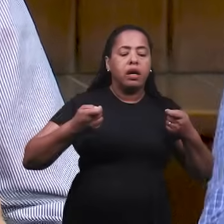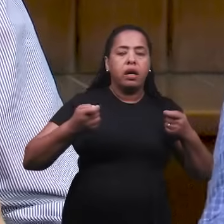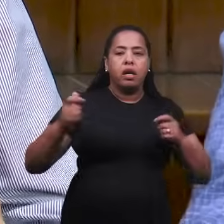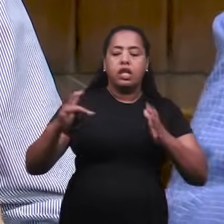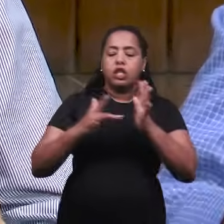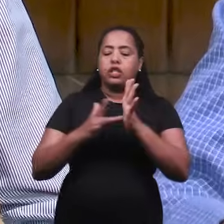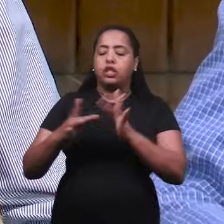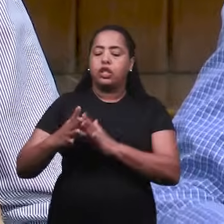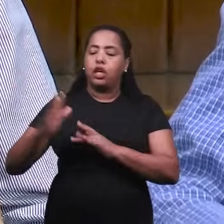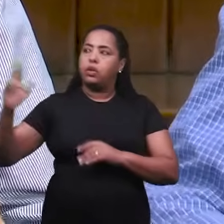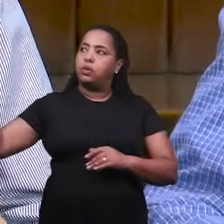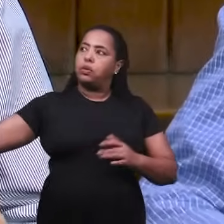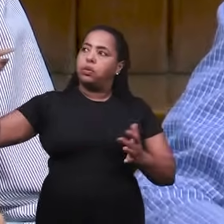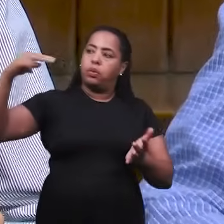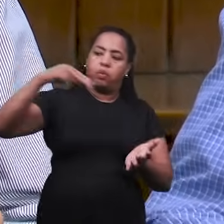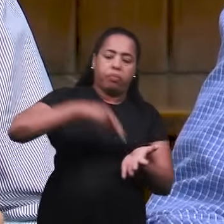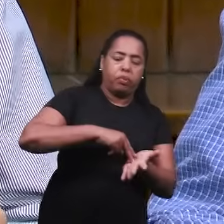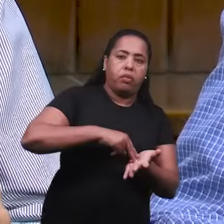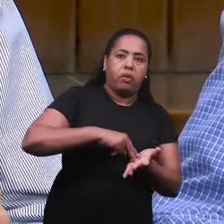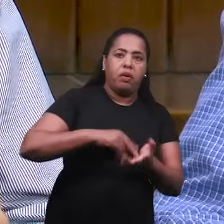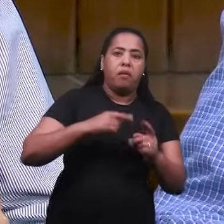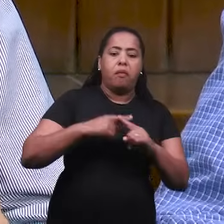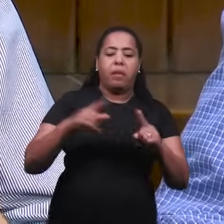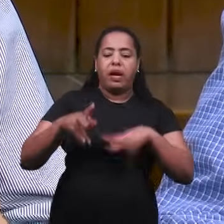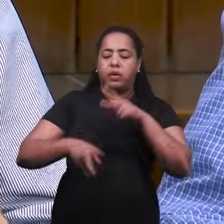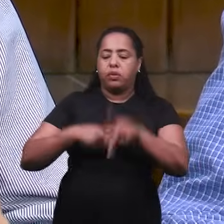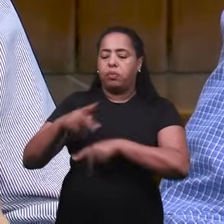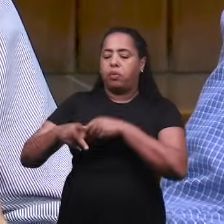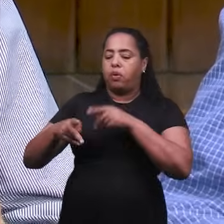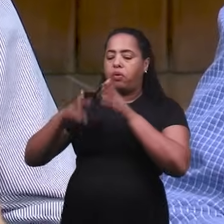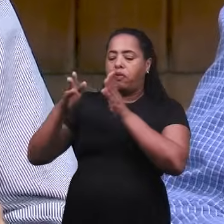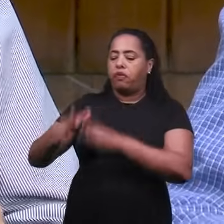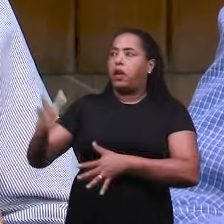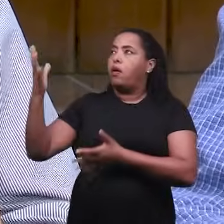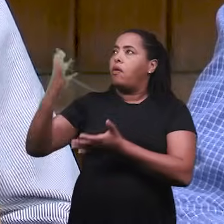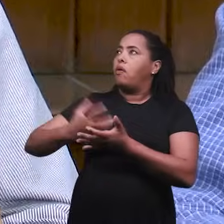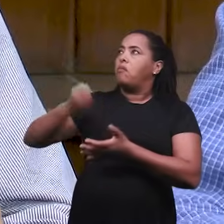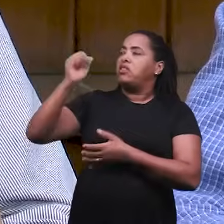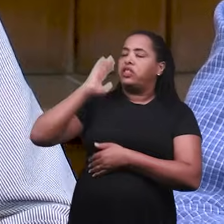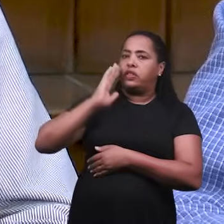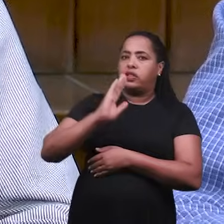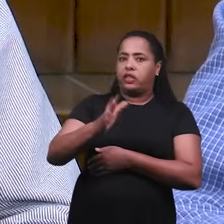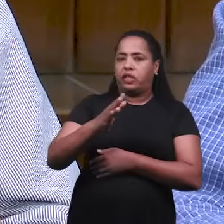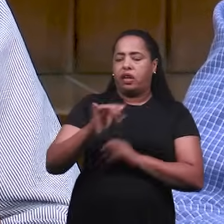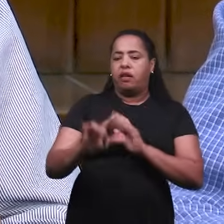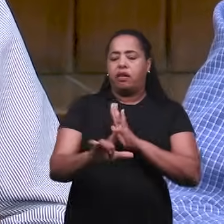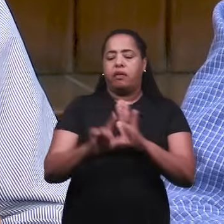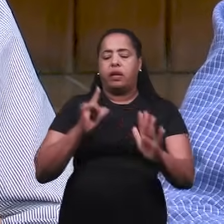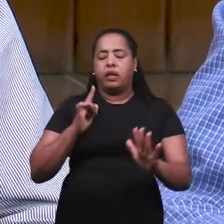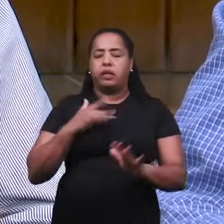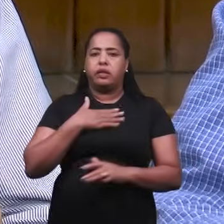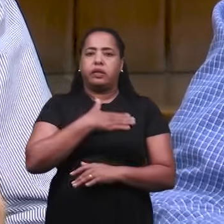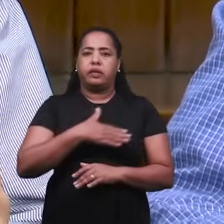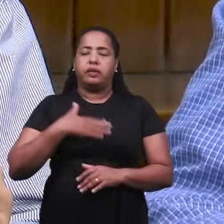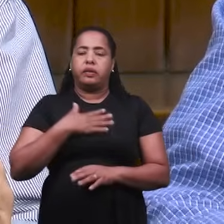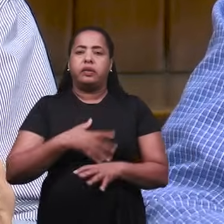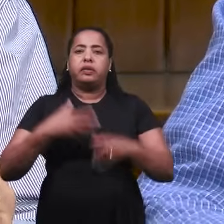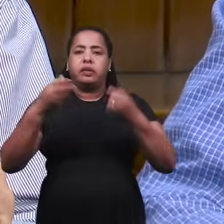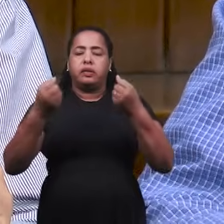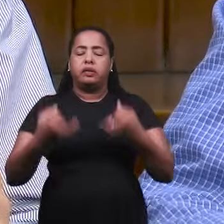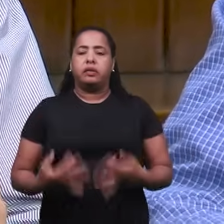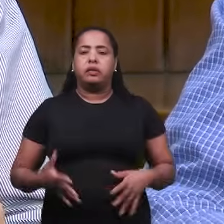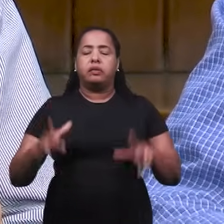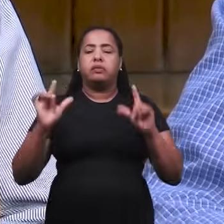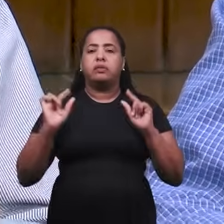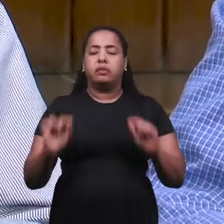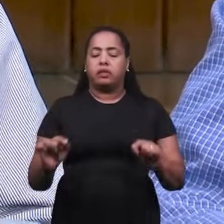ele vai pisar na terra, mas a igreja já estará arrebatada. Mas falei aqui que o Senhor